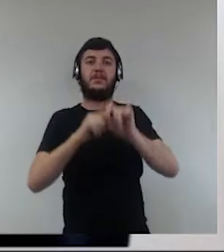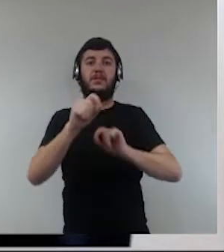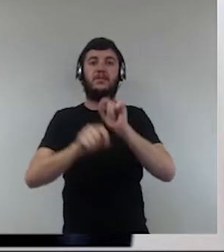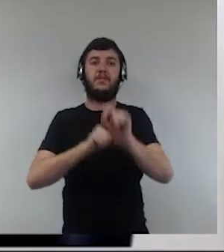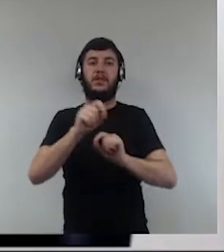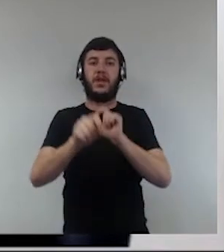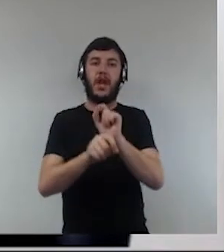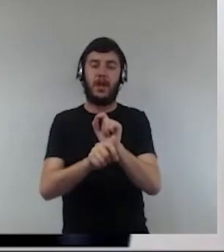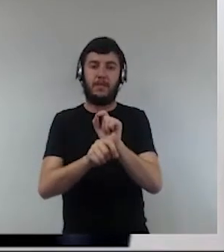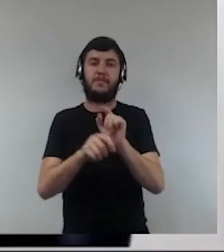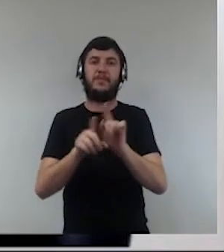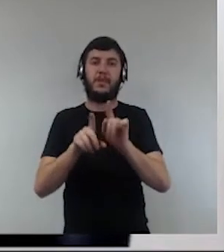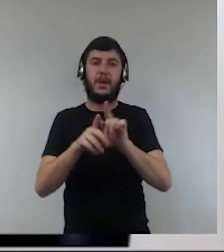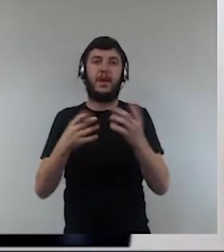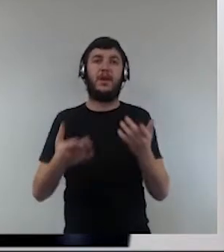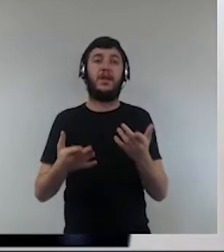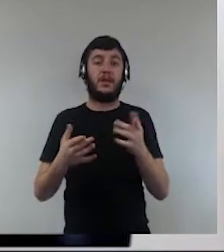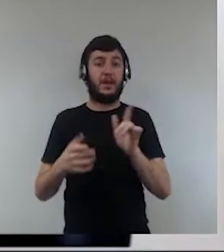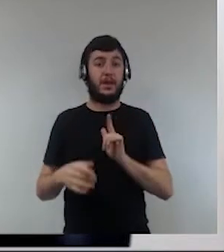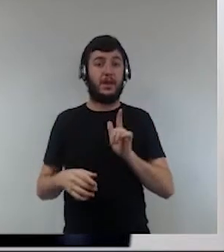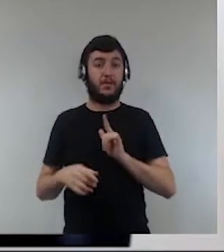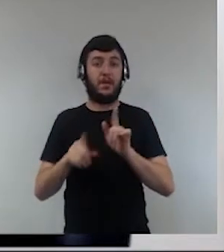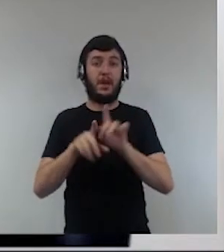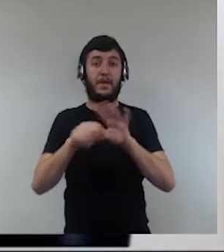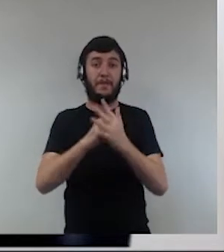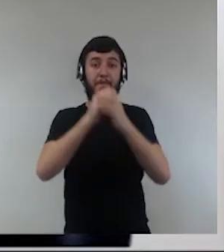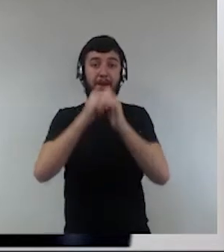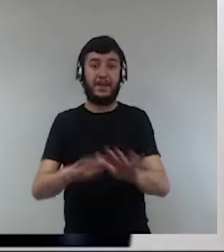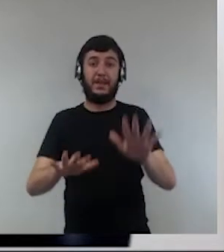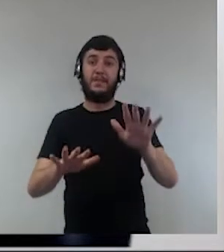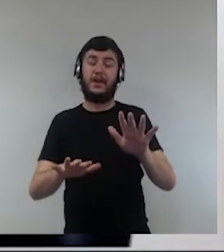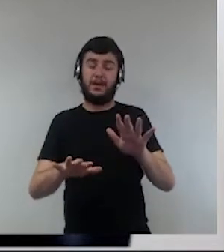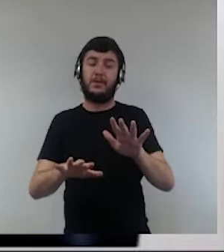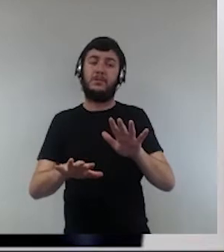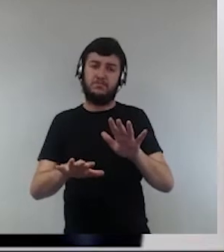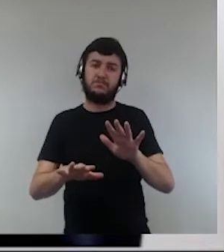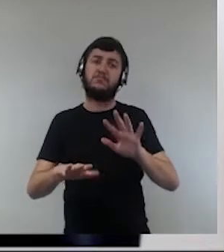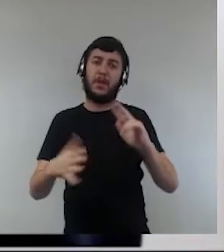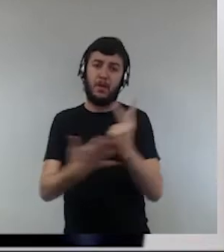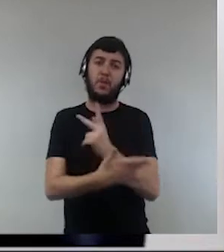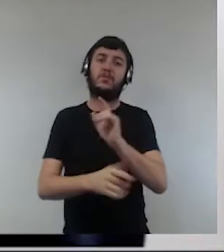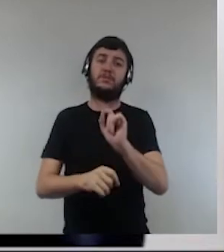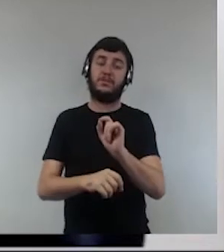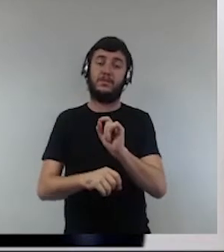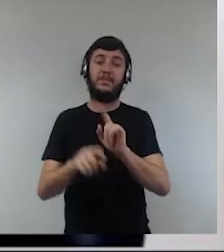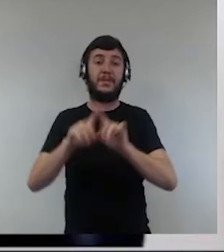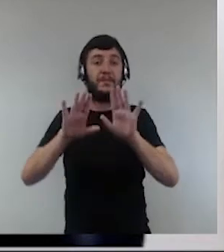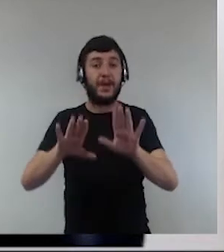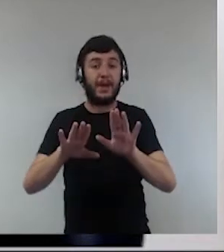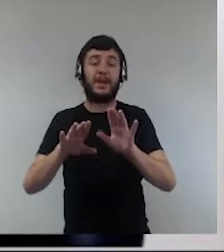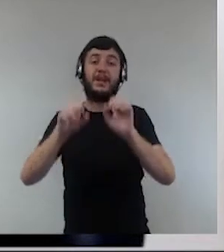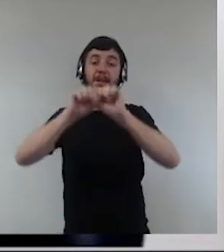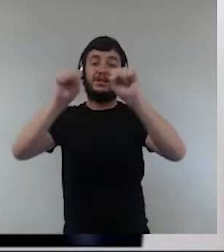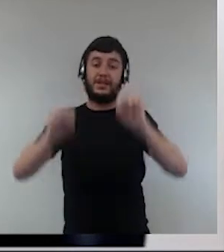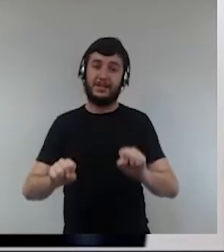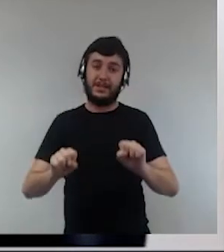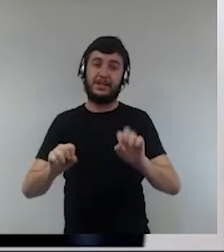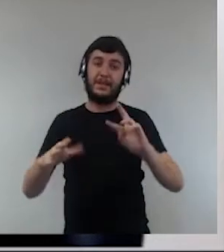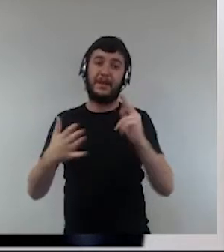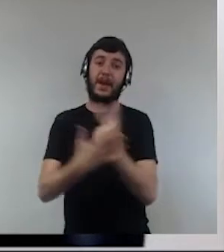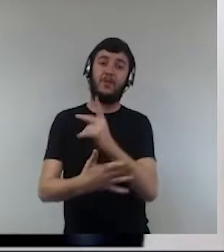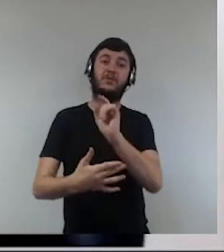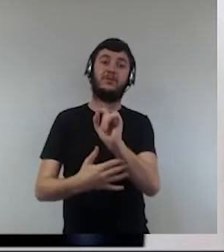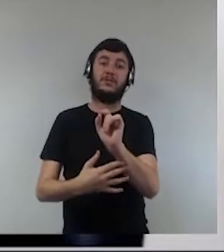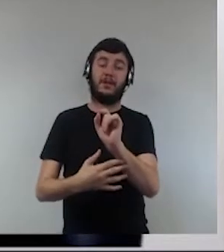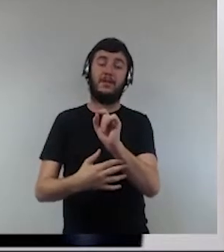trazidos pela pandemia naquele momento extraordinário. E nesses dois sistemas, repito, italiano e